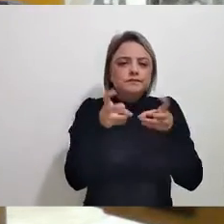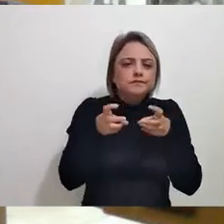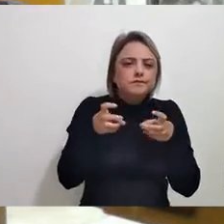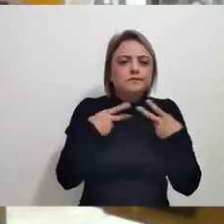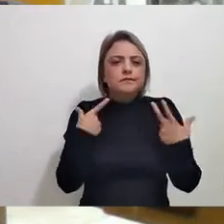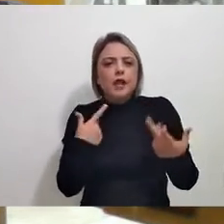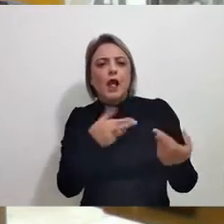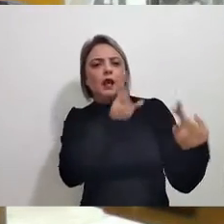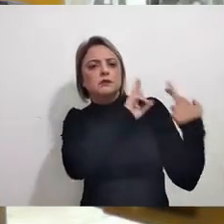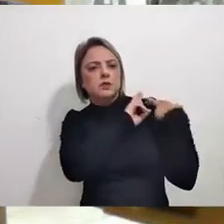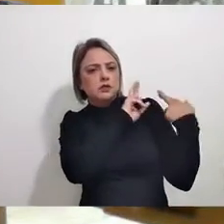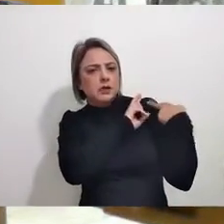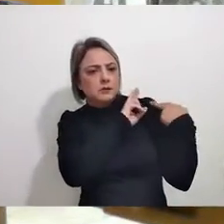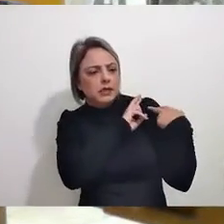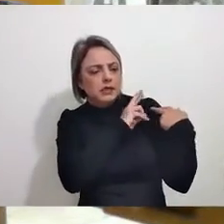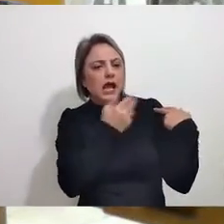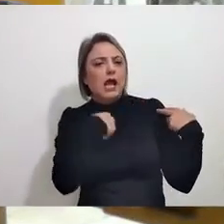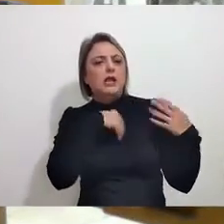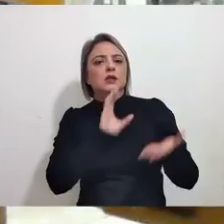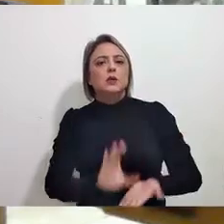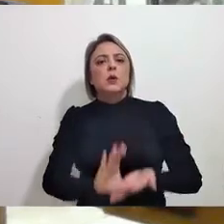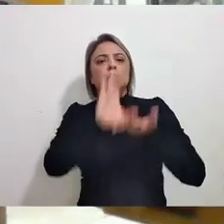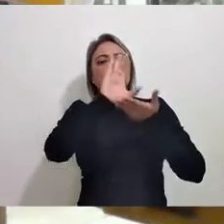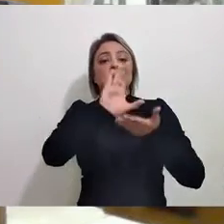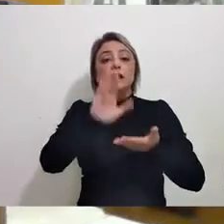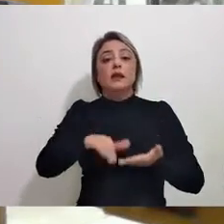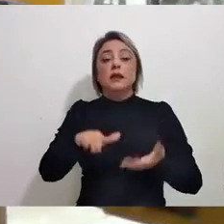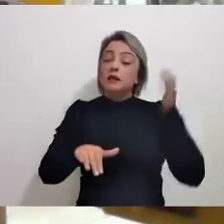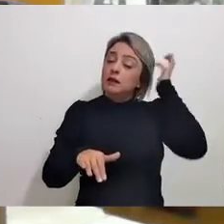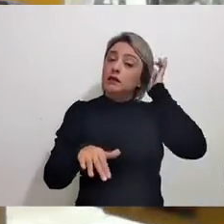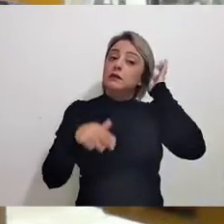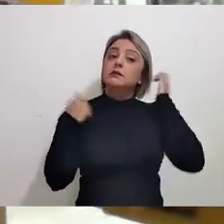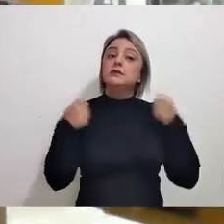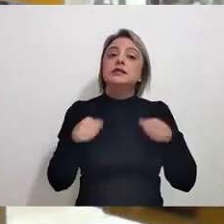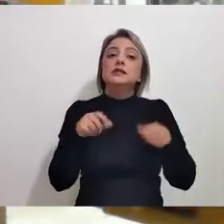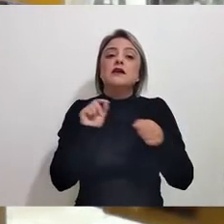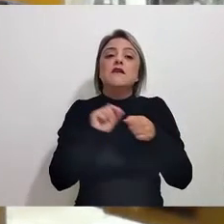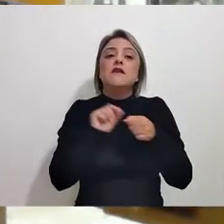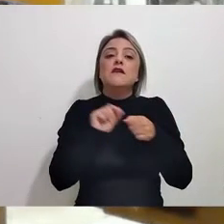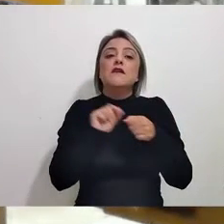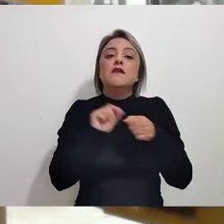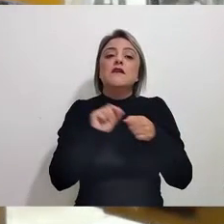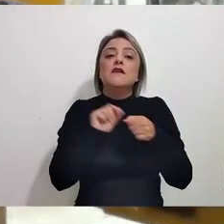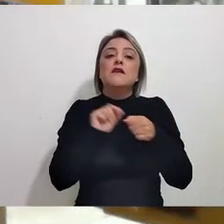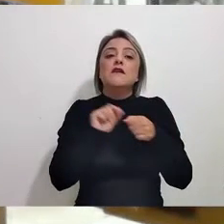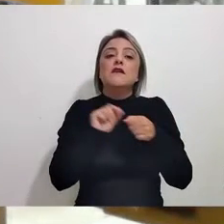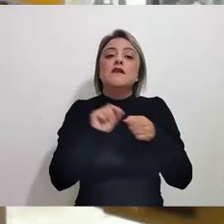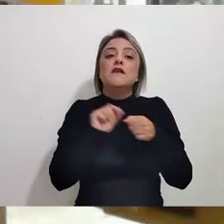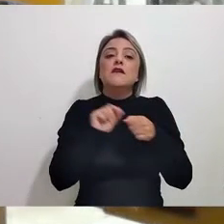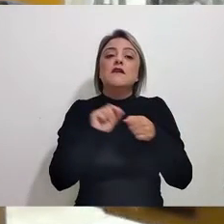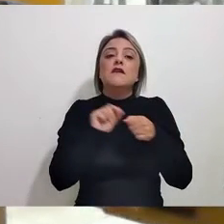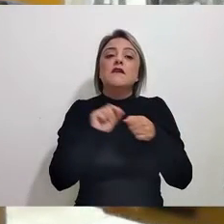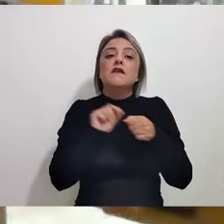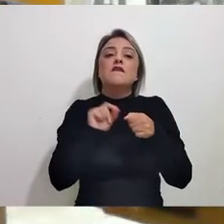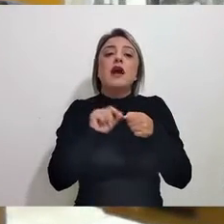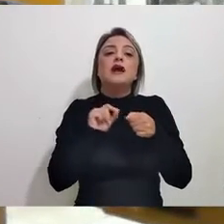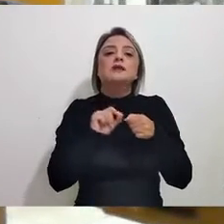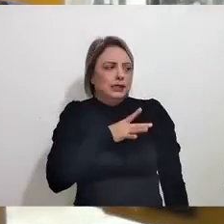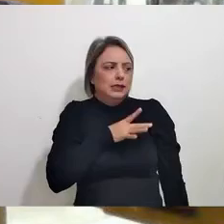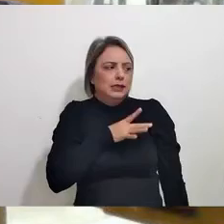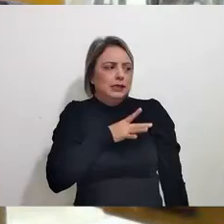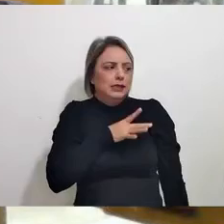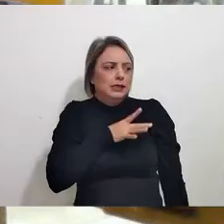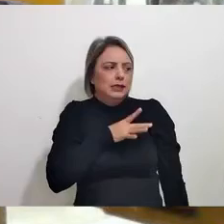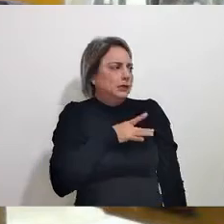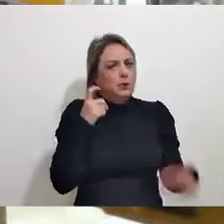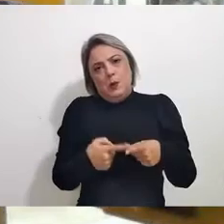papel de conselheiro tutelar, que a gente precisa fazer muito, mas a gente tem medo, porque falta estrutura, e a